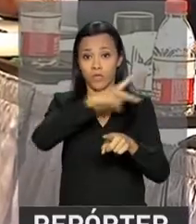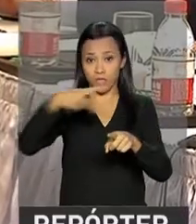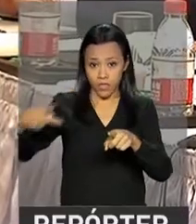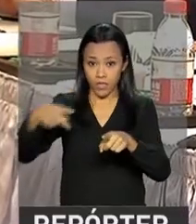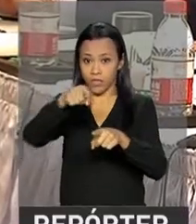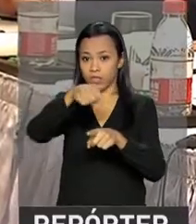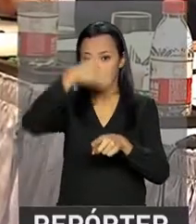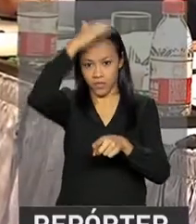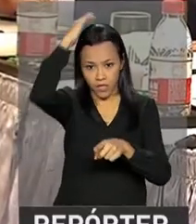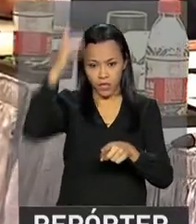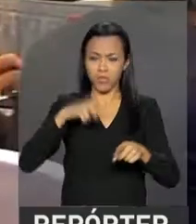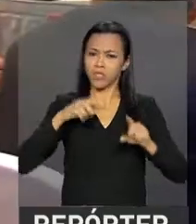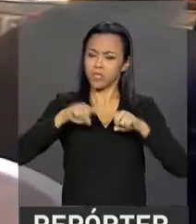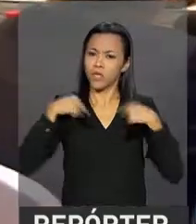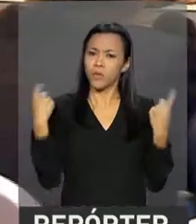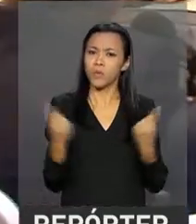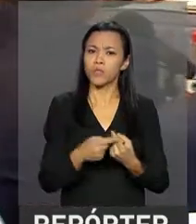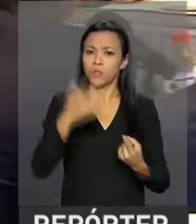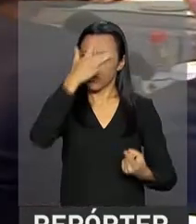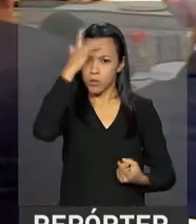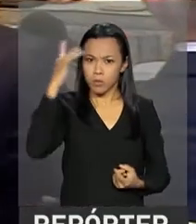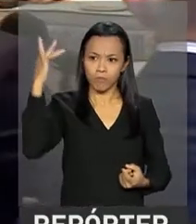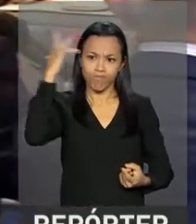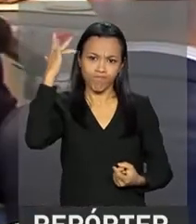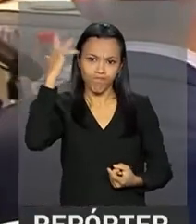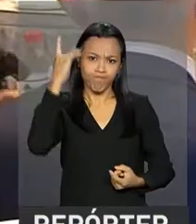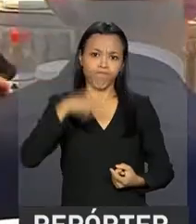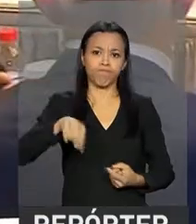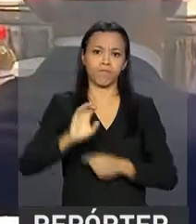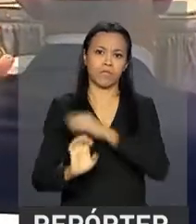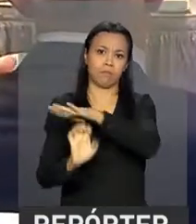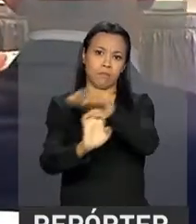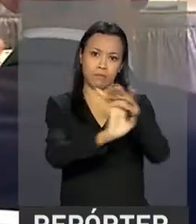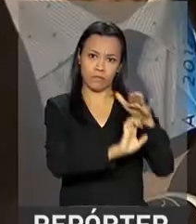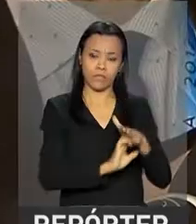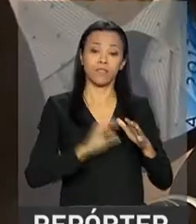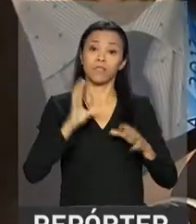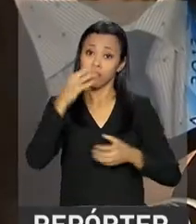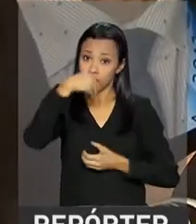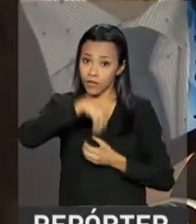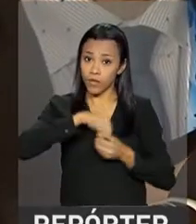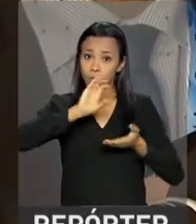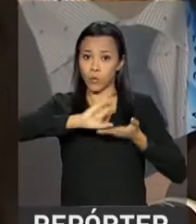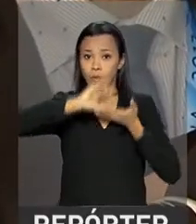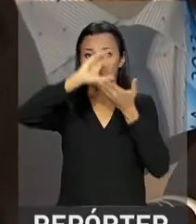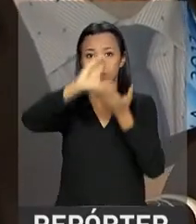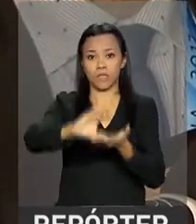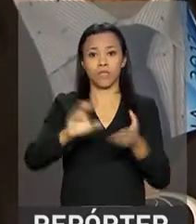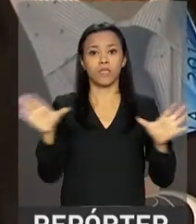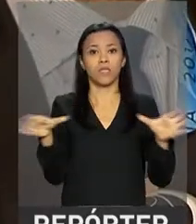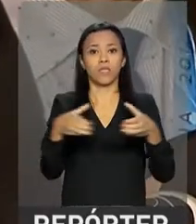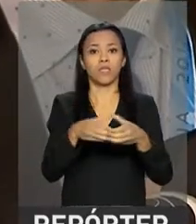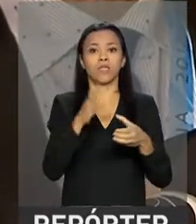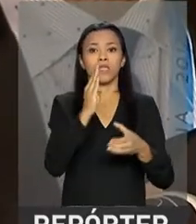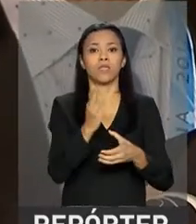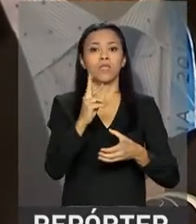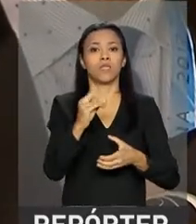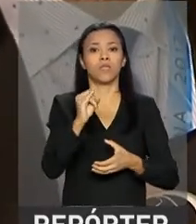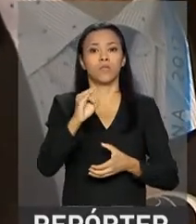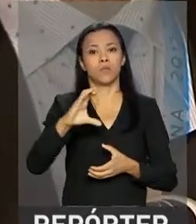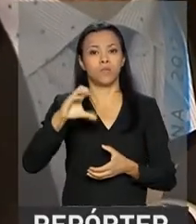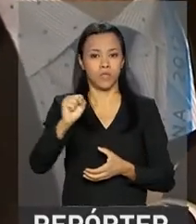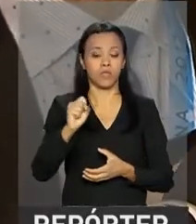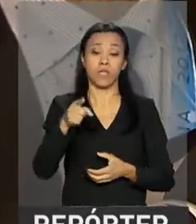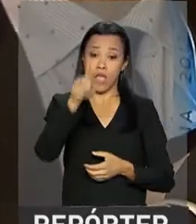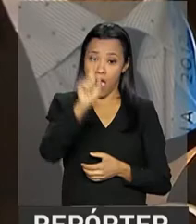pesos pesados da economia brasileira, que estão no Conselho Empresarial do BRICS. O presidente da Embraer foi um deles. Nós